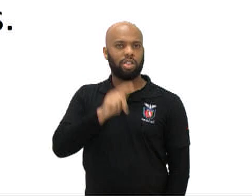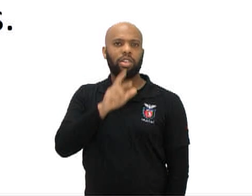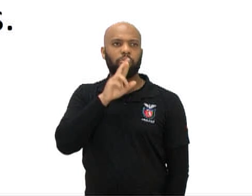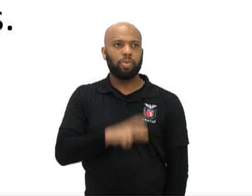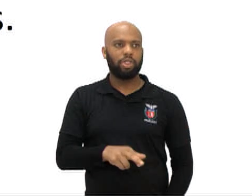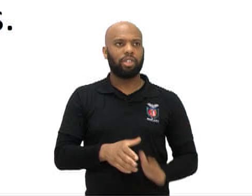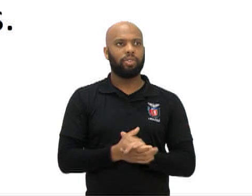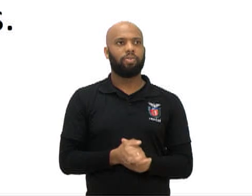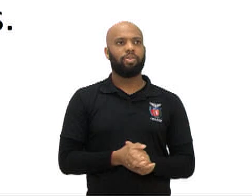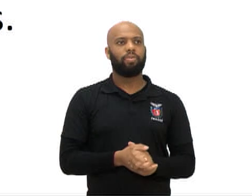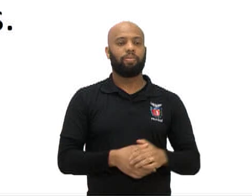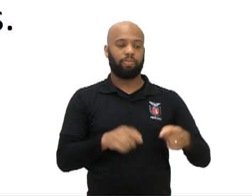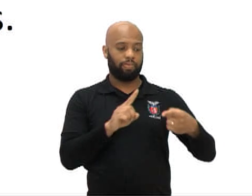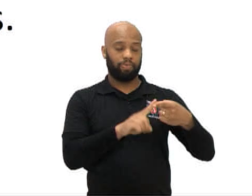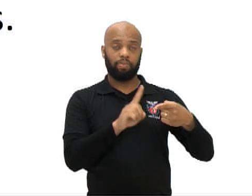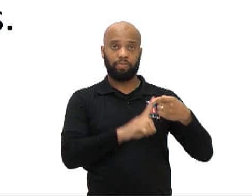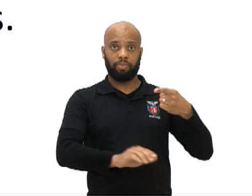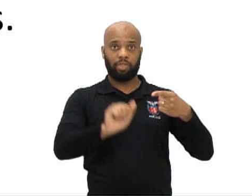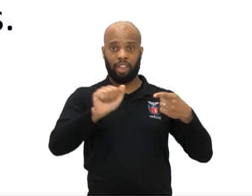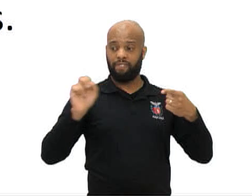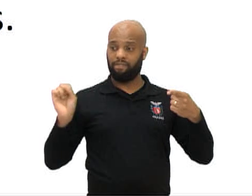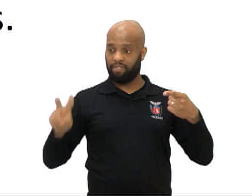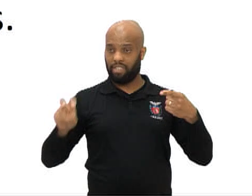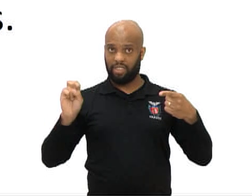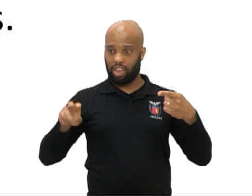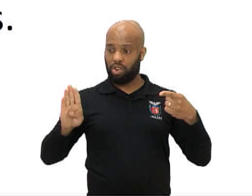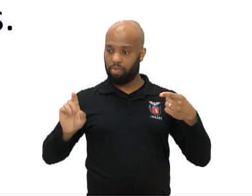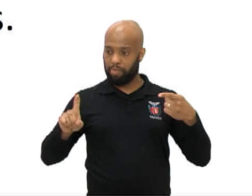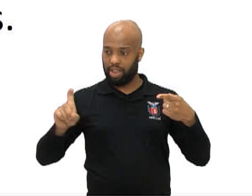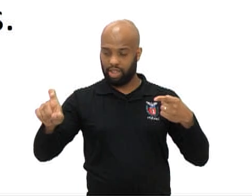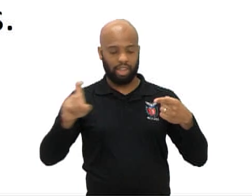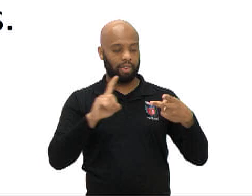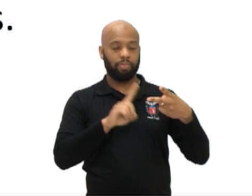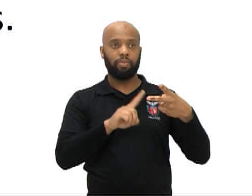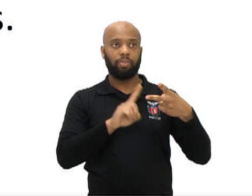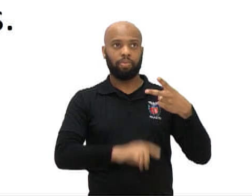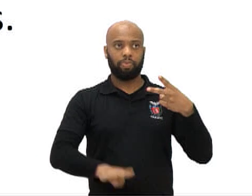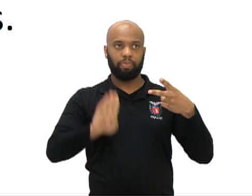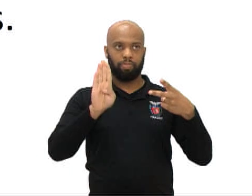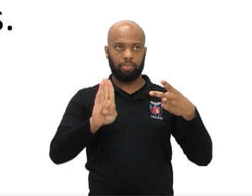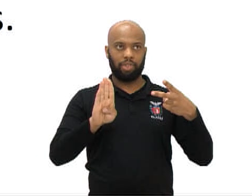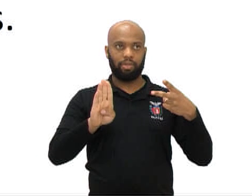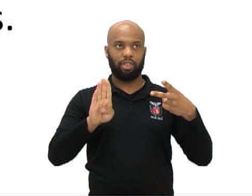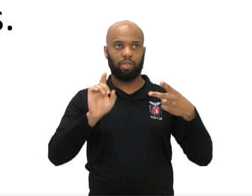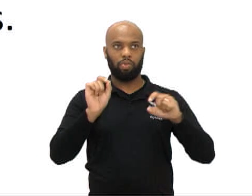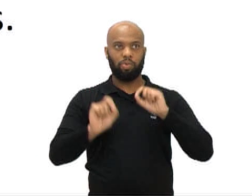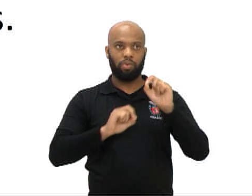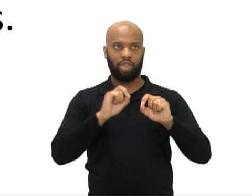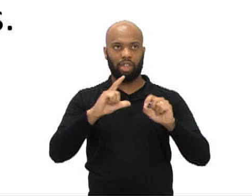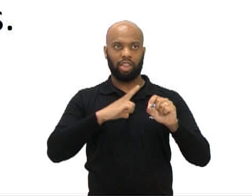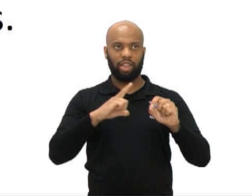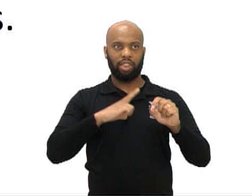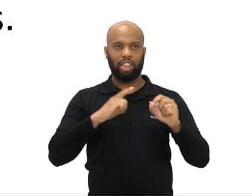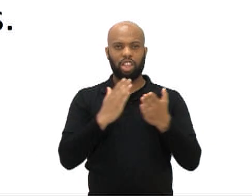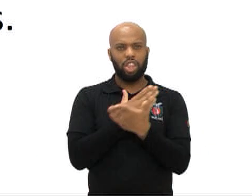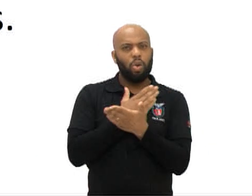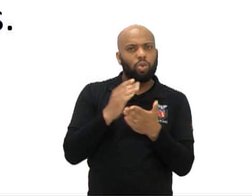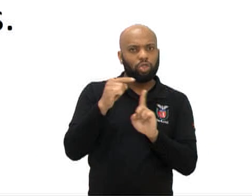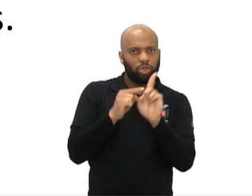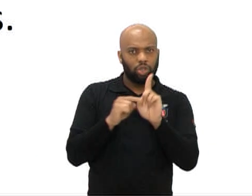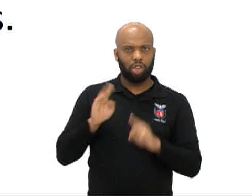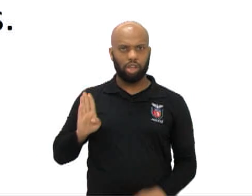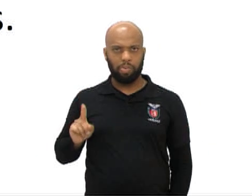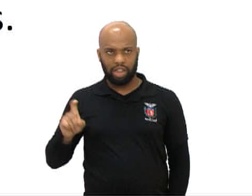responder? Claro, né, pessoal? Letra A, será que são os vírus e as bactérias? Ou letra B, as cianobactérias e as